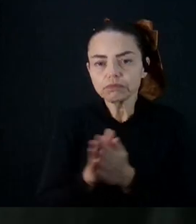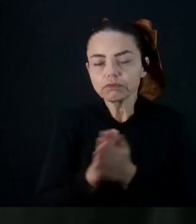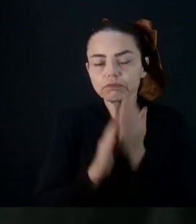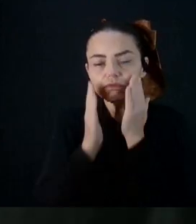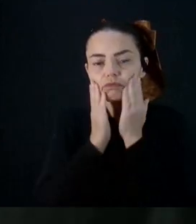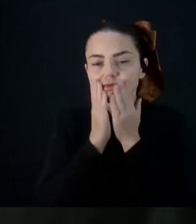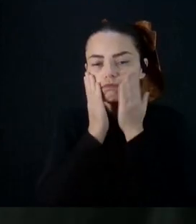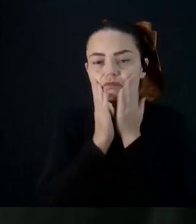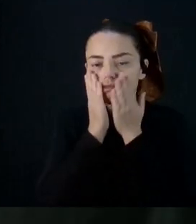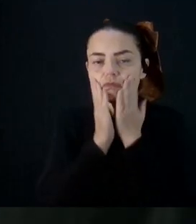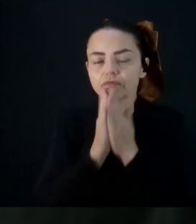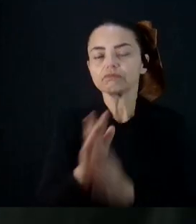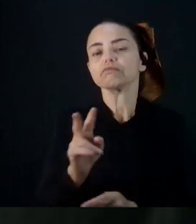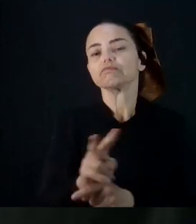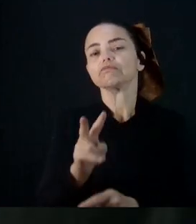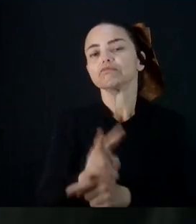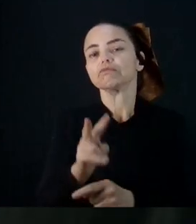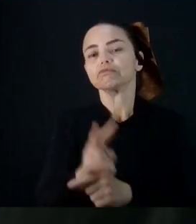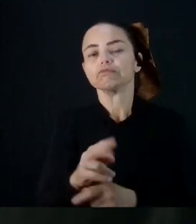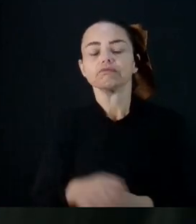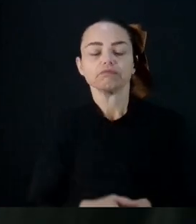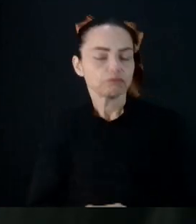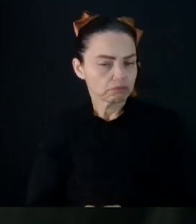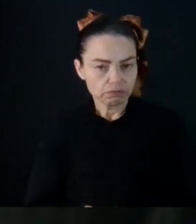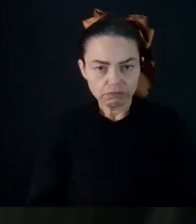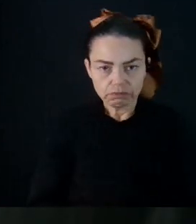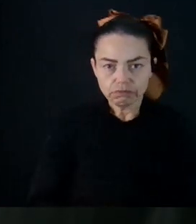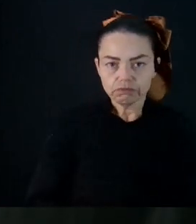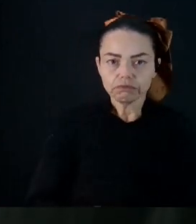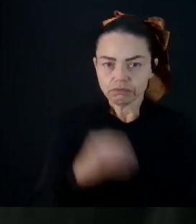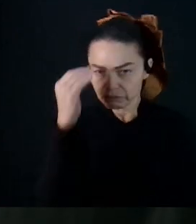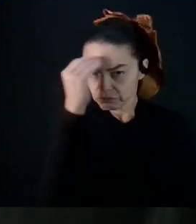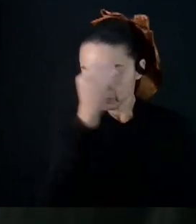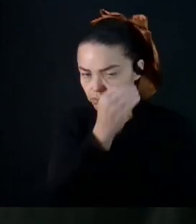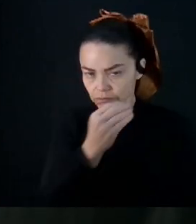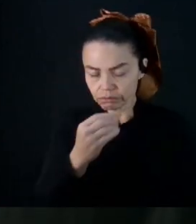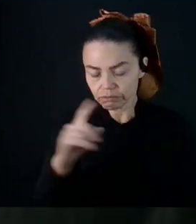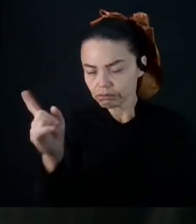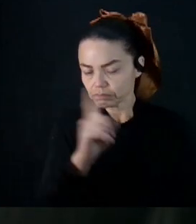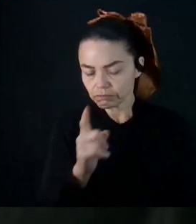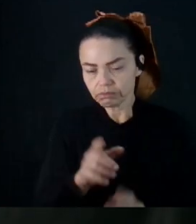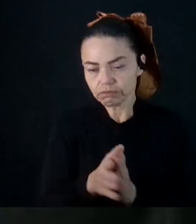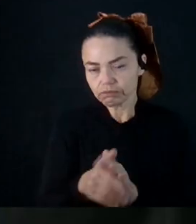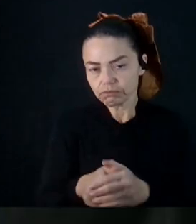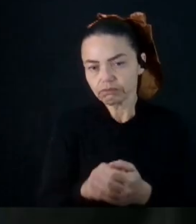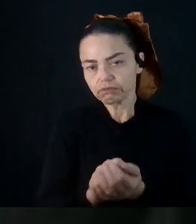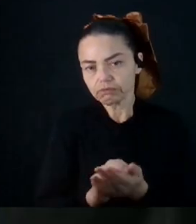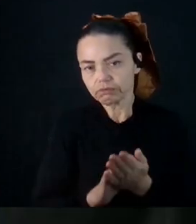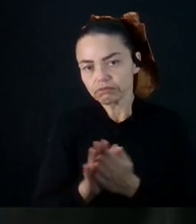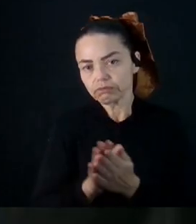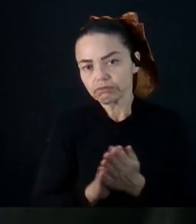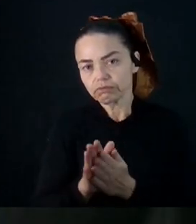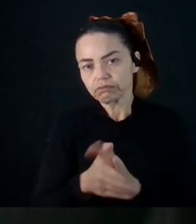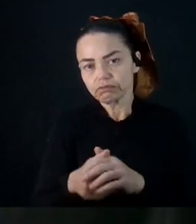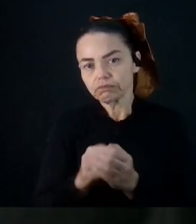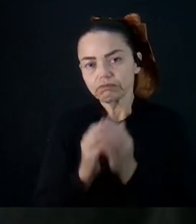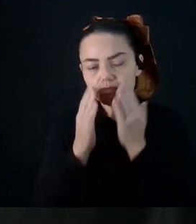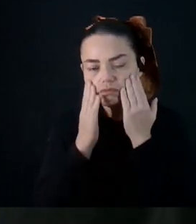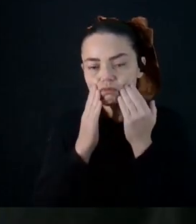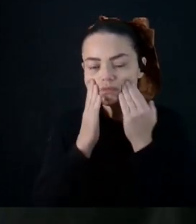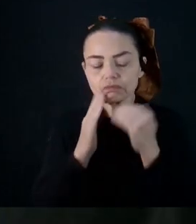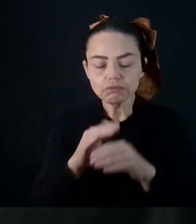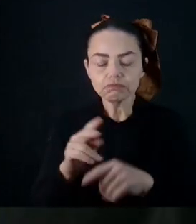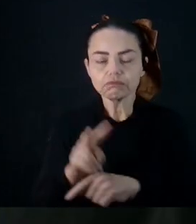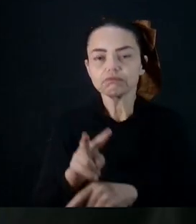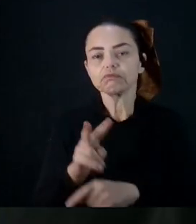com tudo isso. Cosmético não é só a questão da maquiagem que a gente está falando aqui, né? Então é tudo que envolve esses cuidados aí